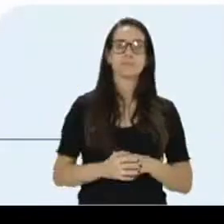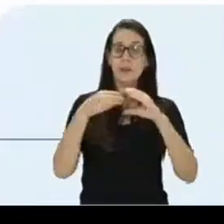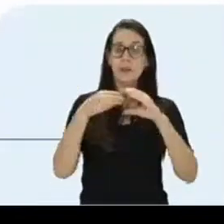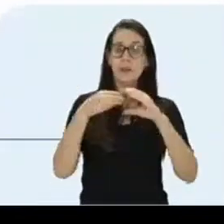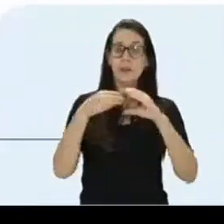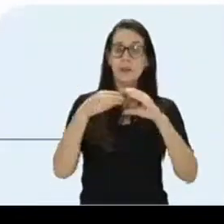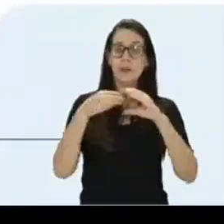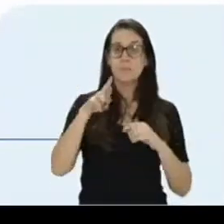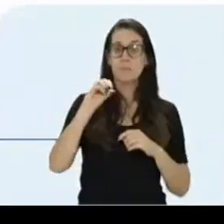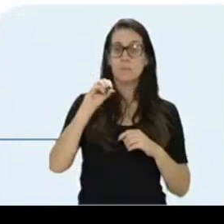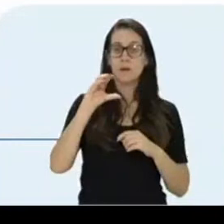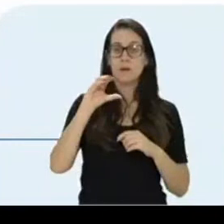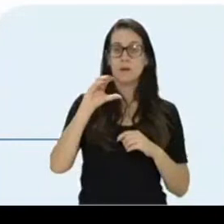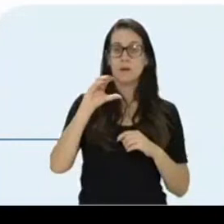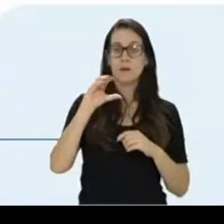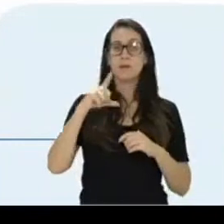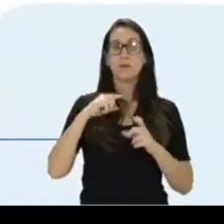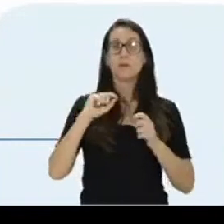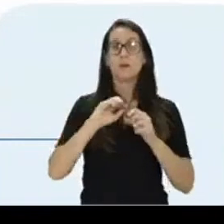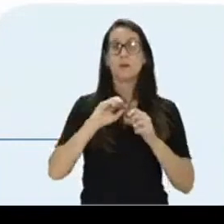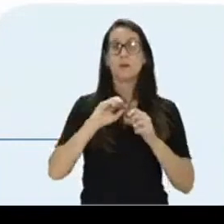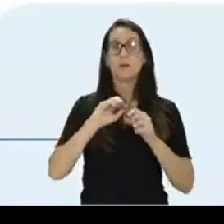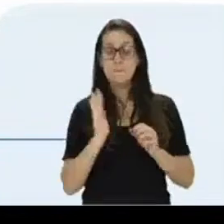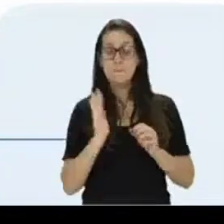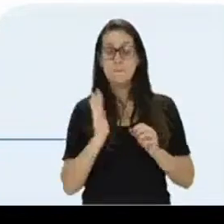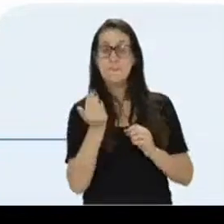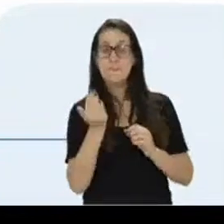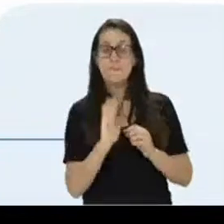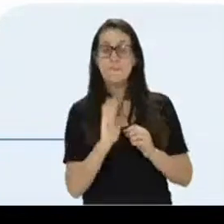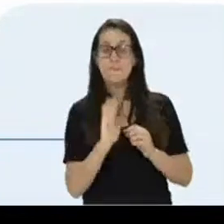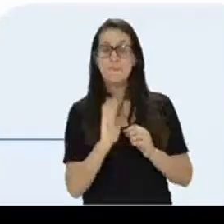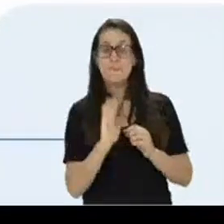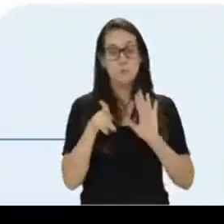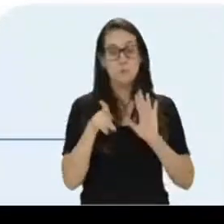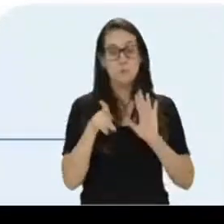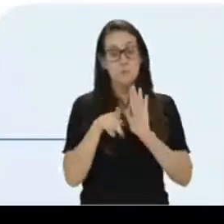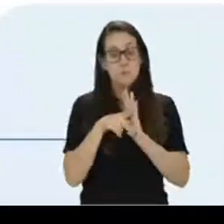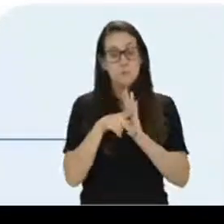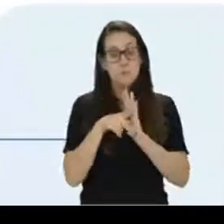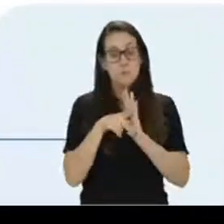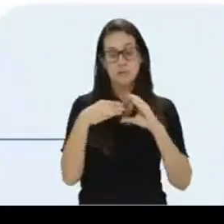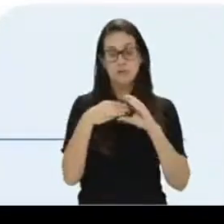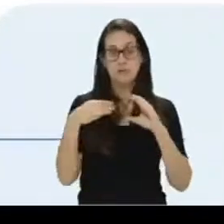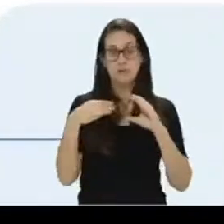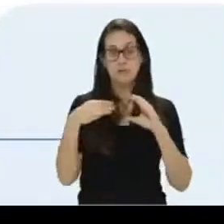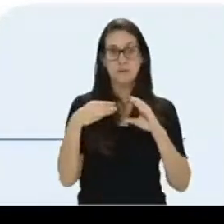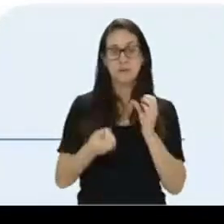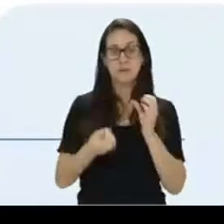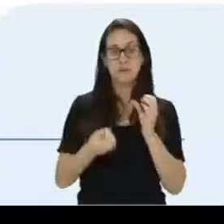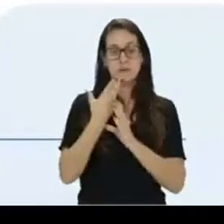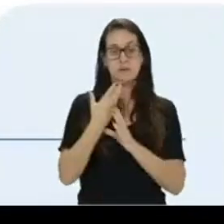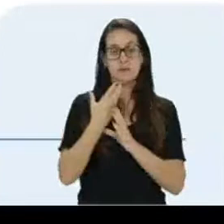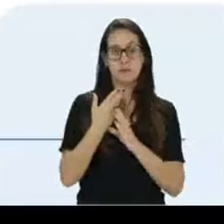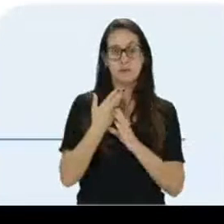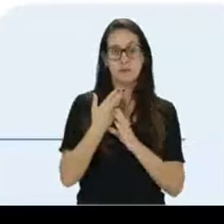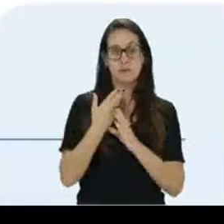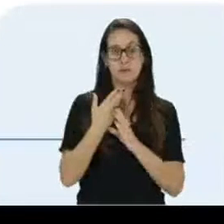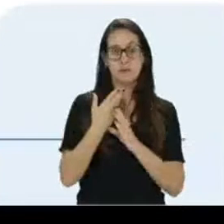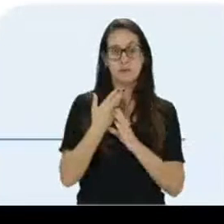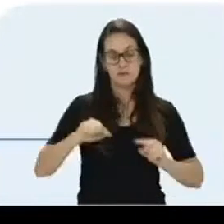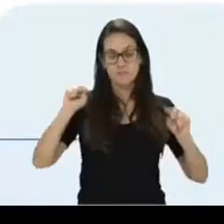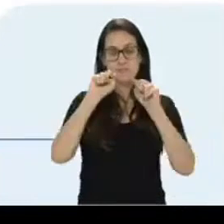membrana, nós temos uma parede celular, então, que vai auxiliar nessa conformação, nesse formato dessas